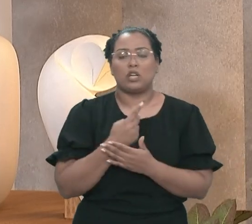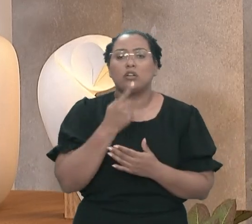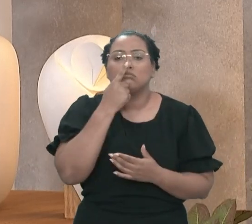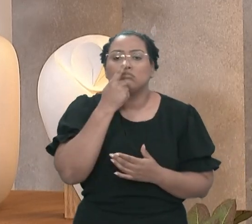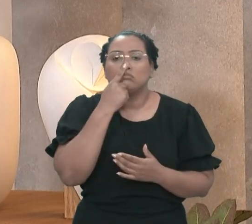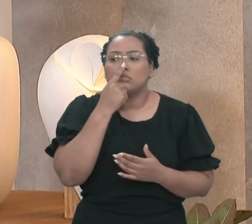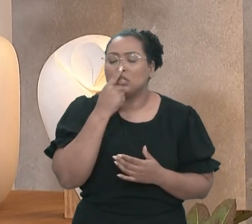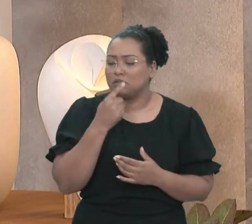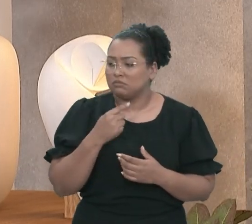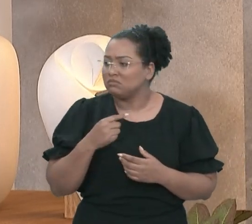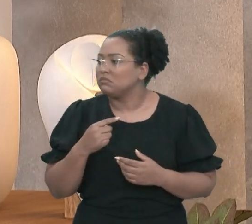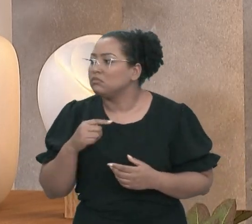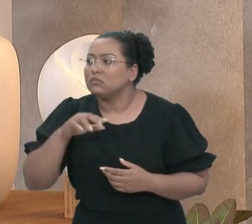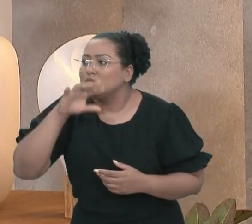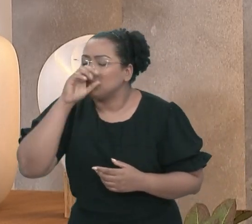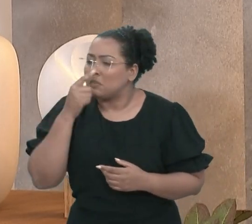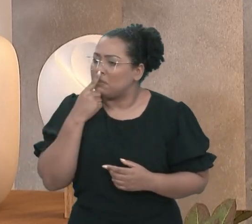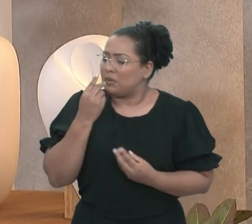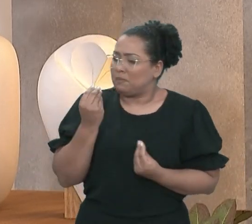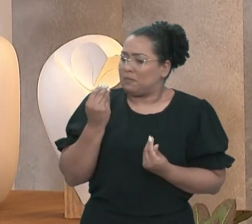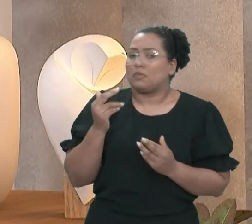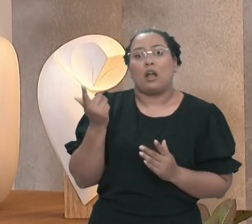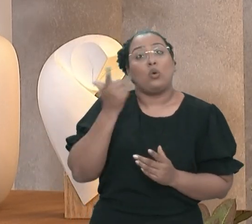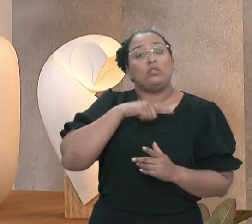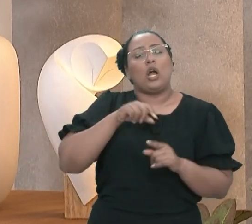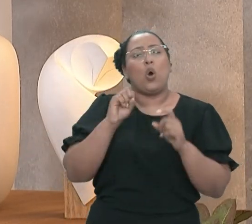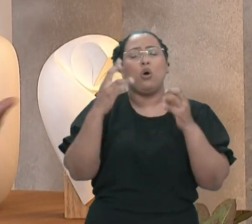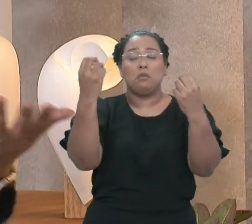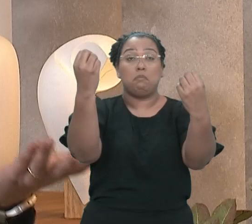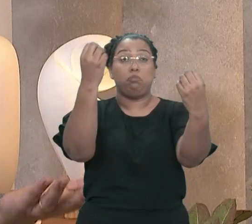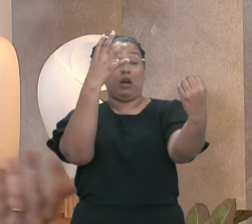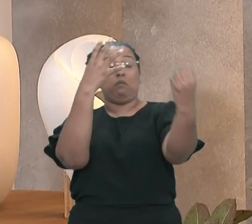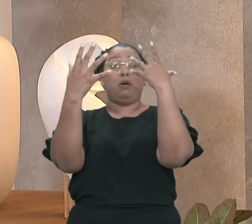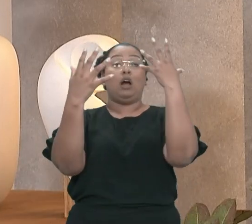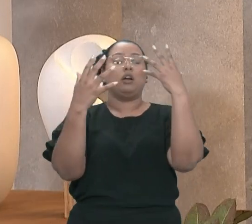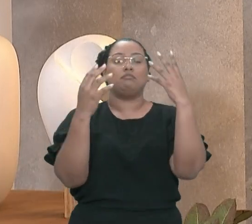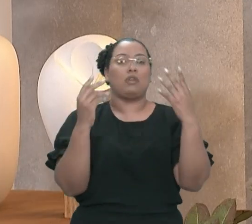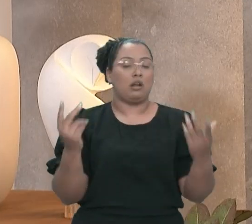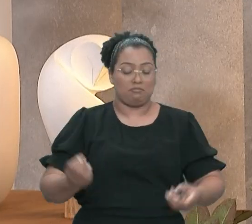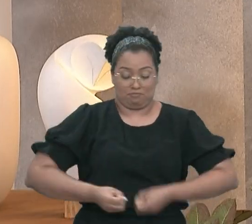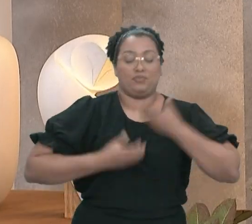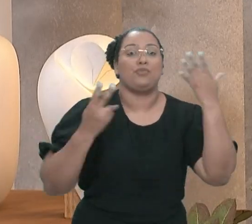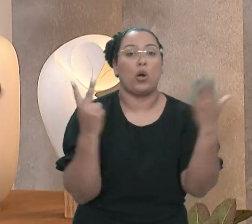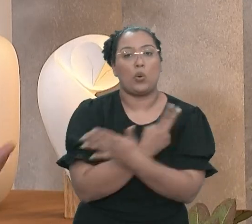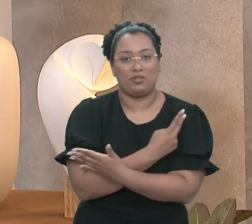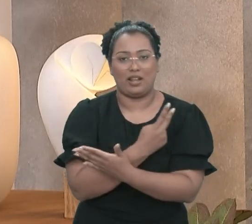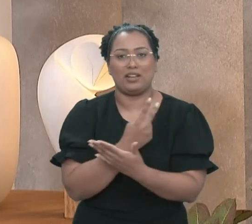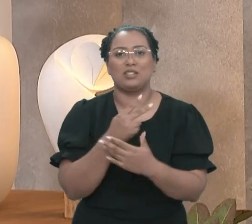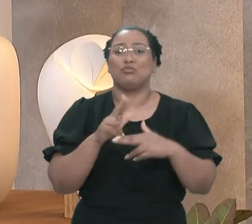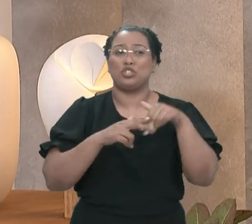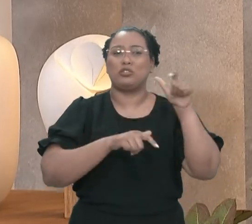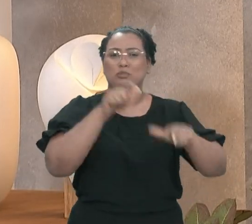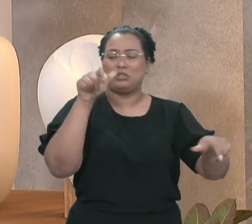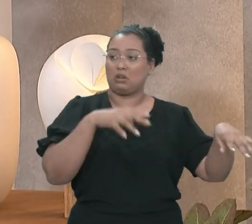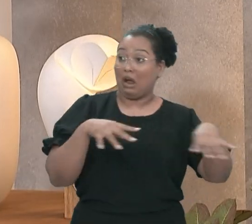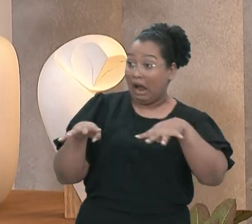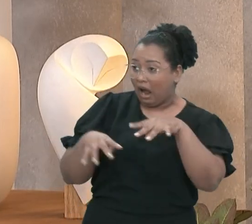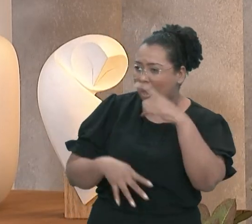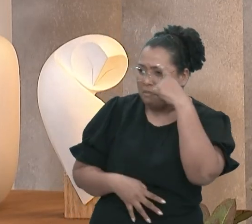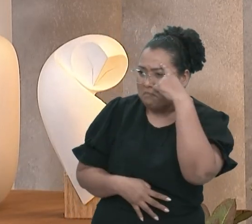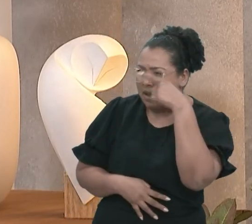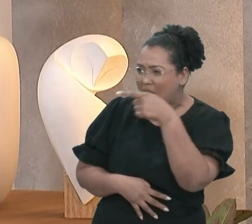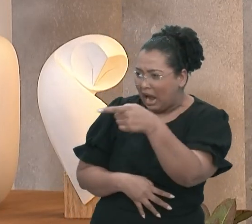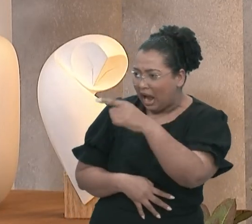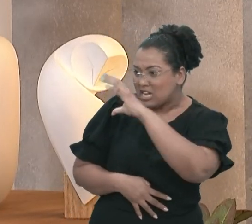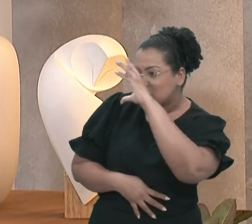olfativo, sente algum cheiro, vê alguma luz diferente, por isso que também é estigmatizado, que acha que é algo que